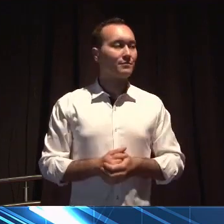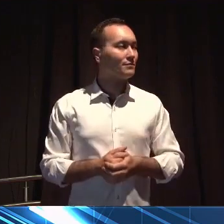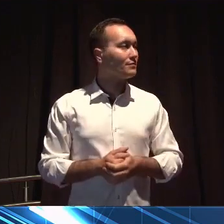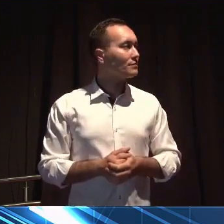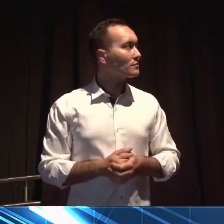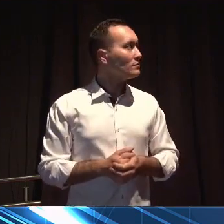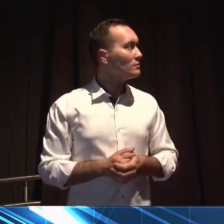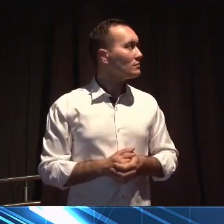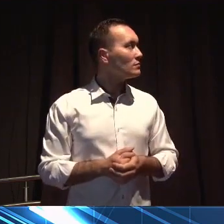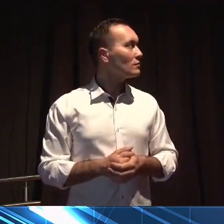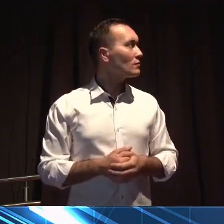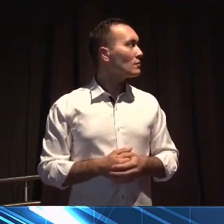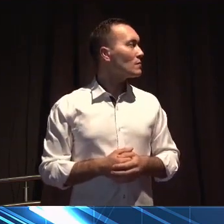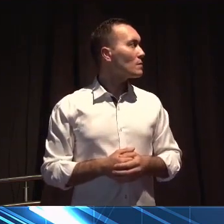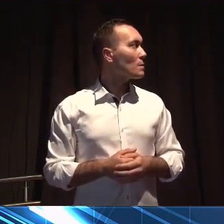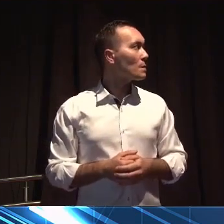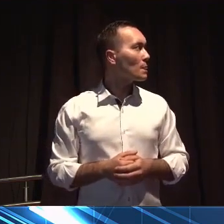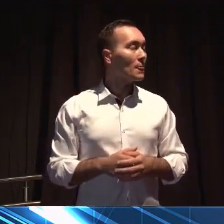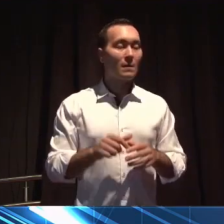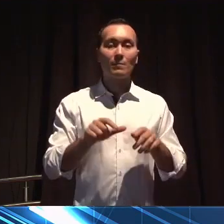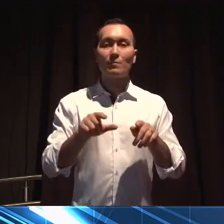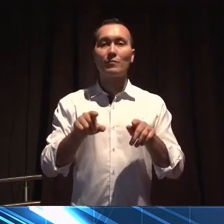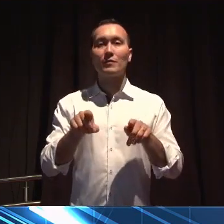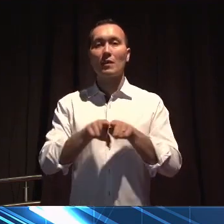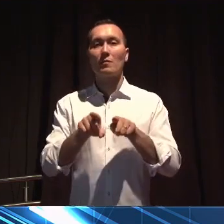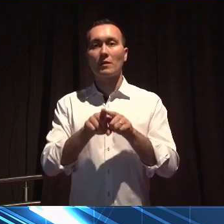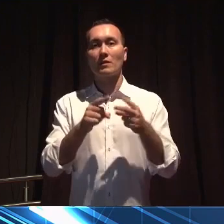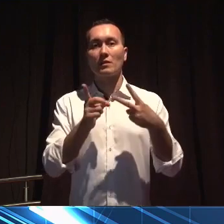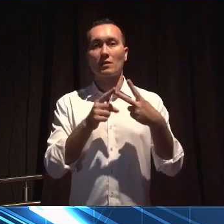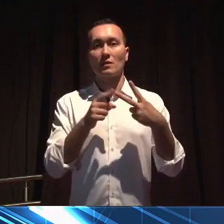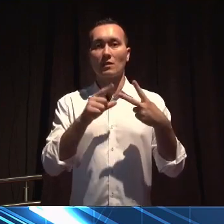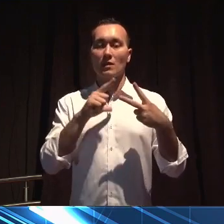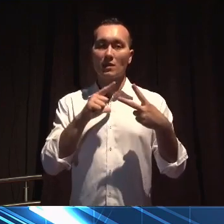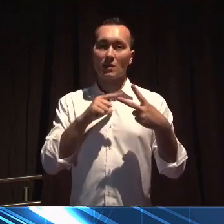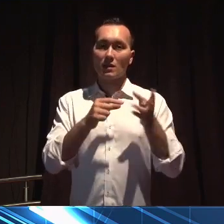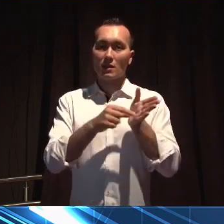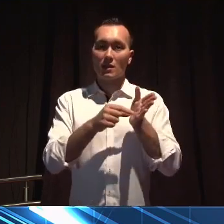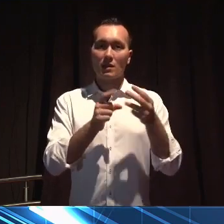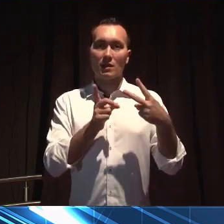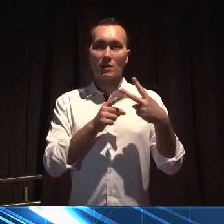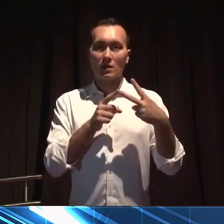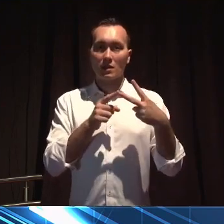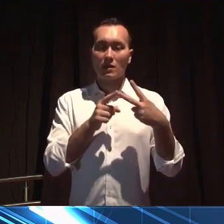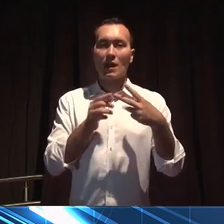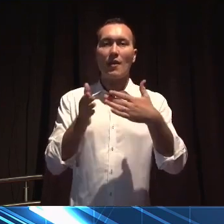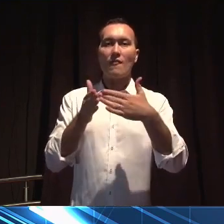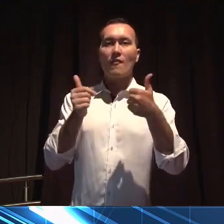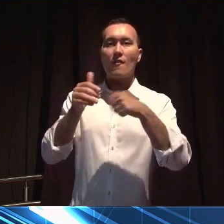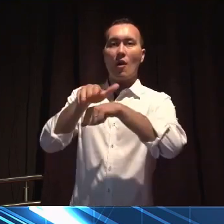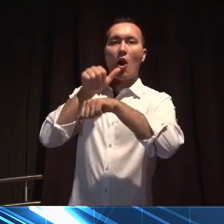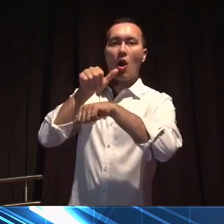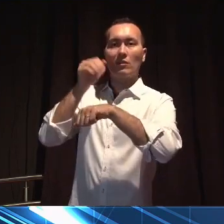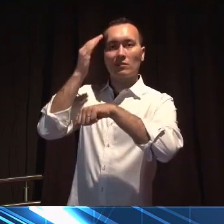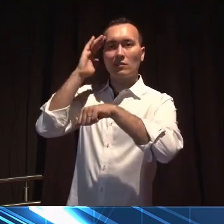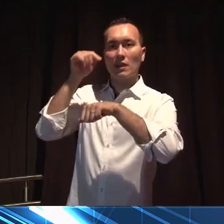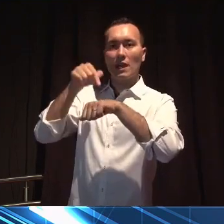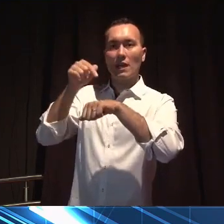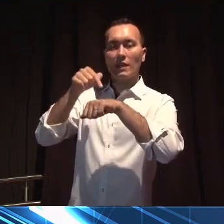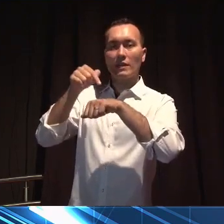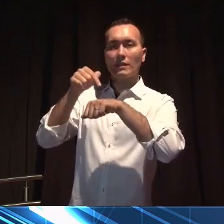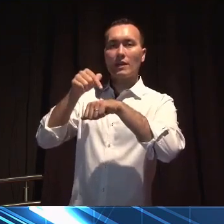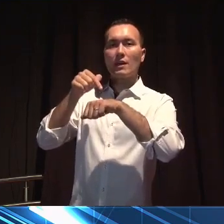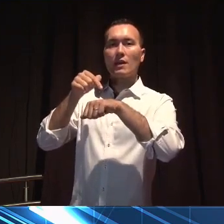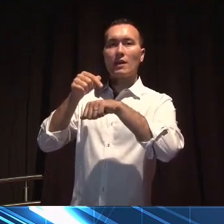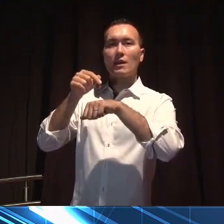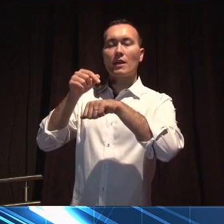de invocação e daí, quando essa app é invocada, a gente chama, invoca essa app aqui. Ele vai lá na Lambda, né, vai